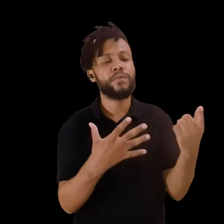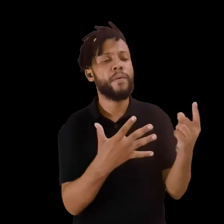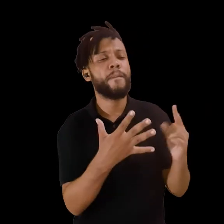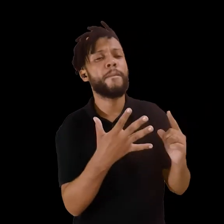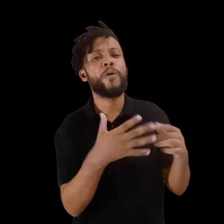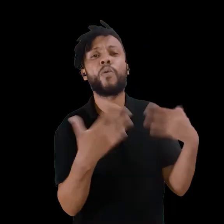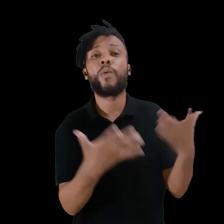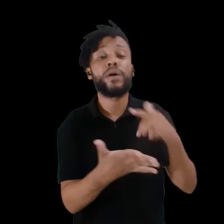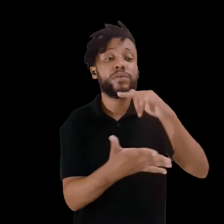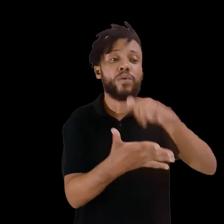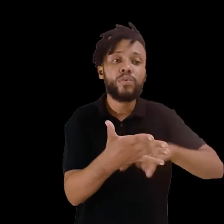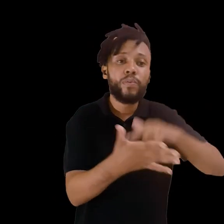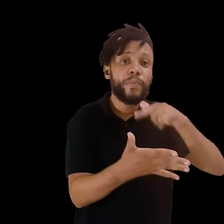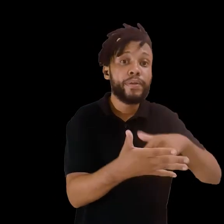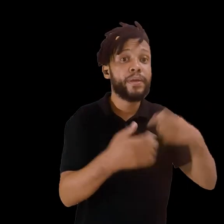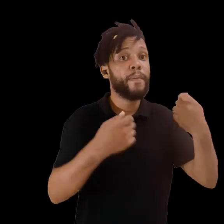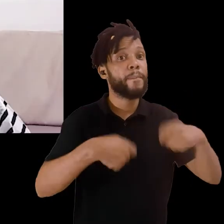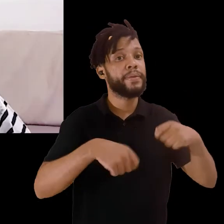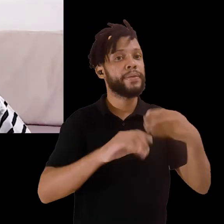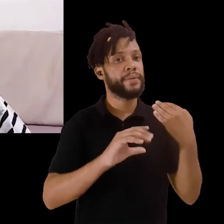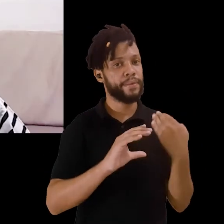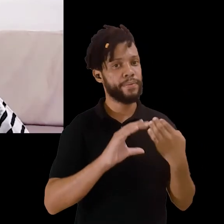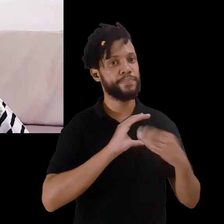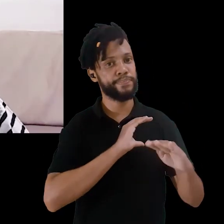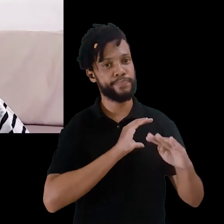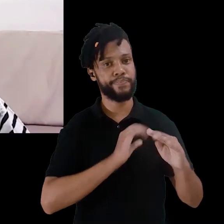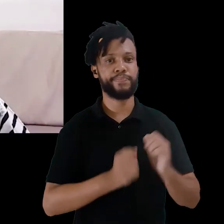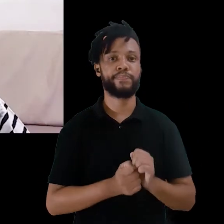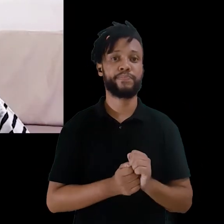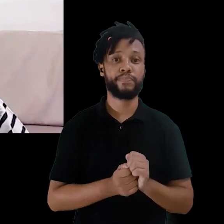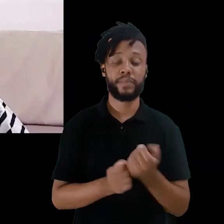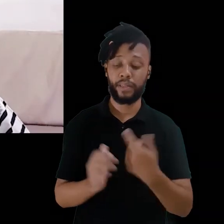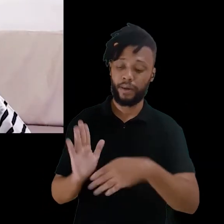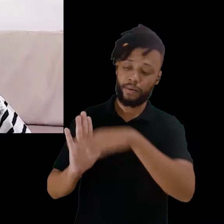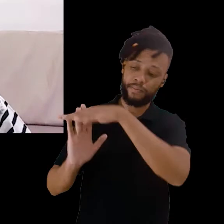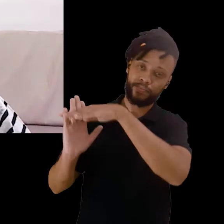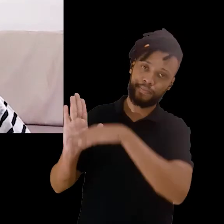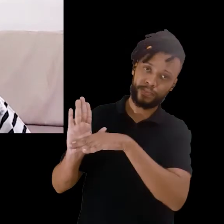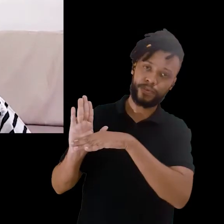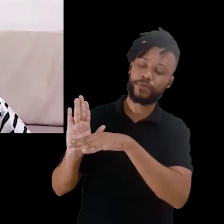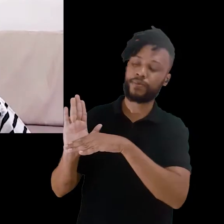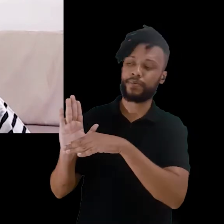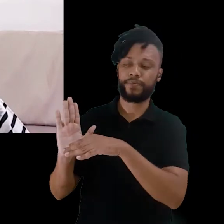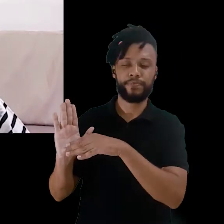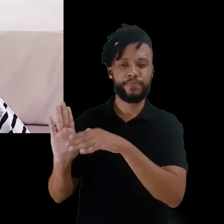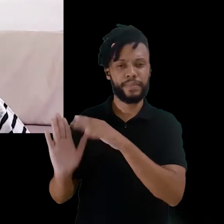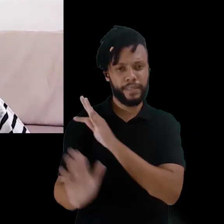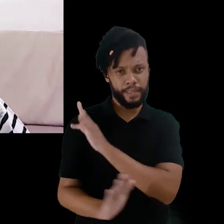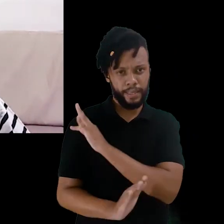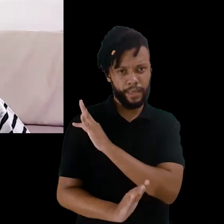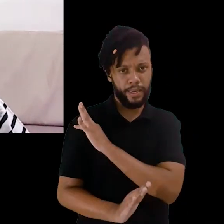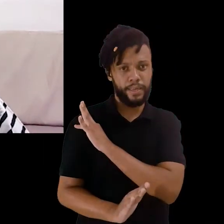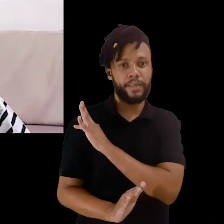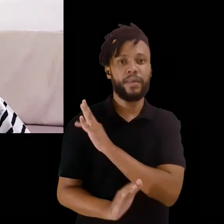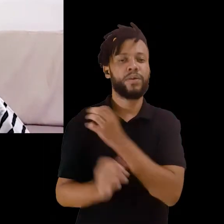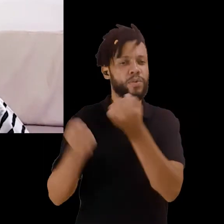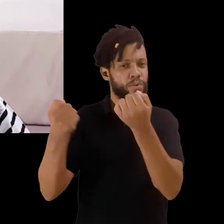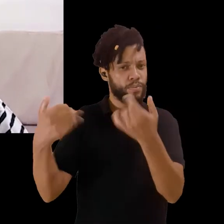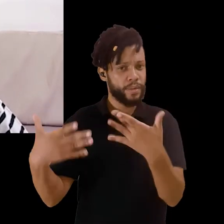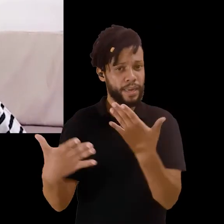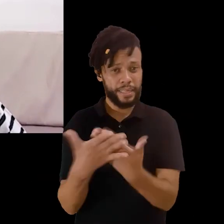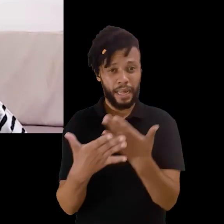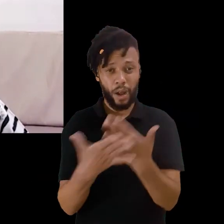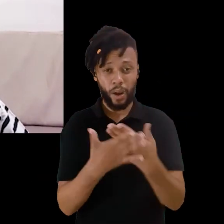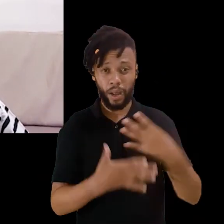quais são os documentos que você vai encaminhar. No caso da ficha técnica, vale aquilo que eu falei na aula 4, que você